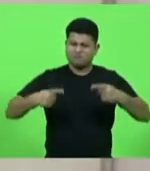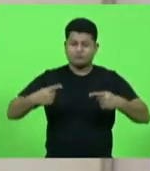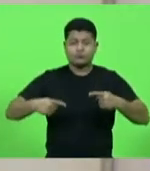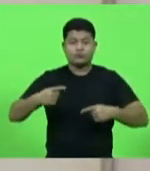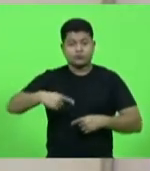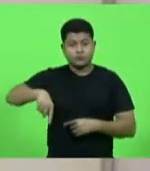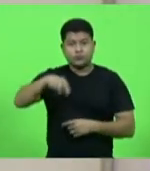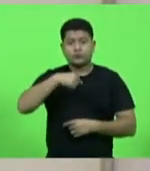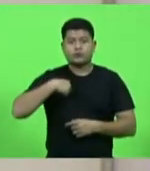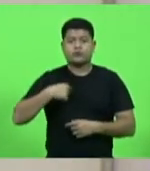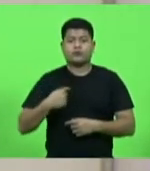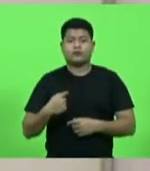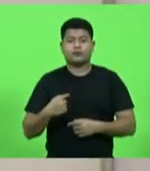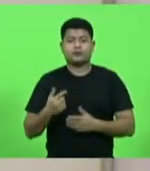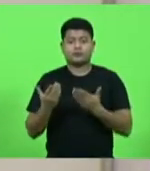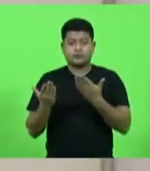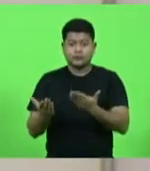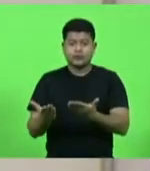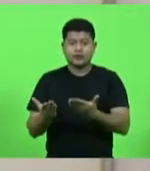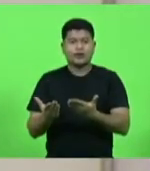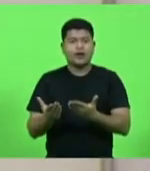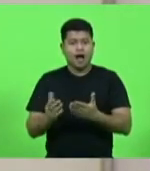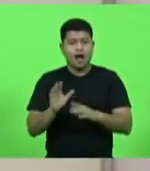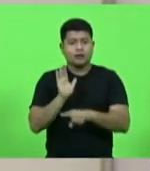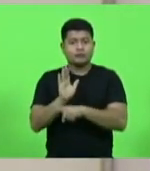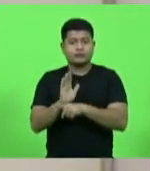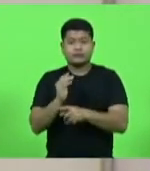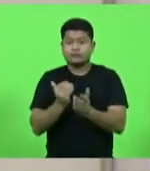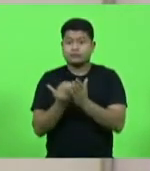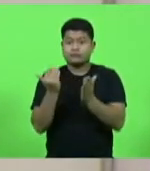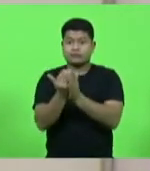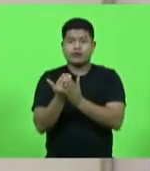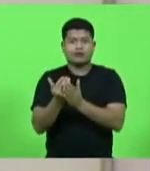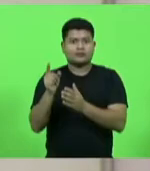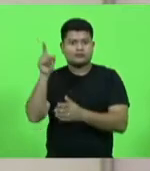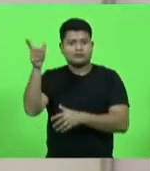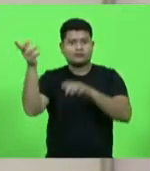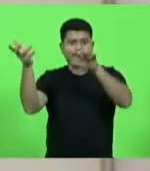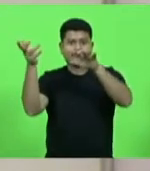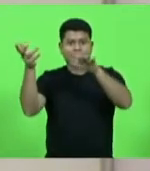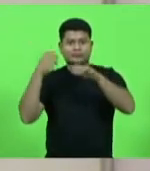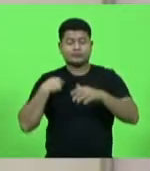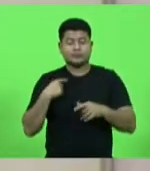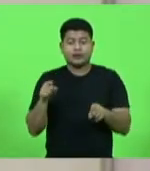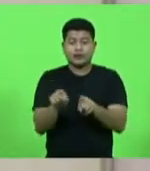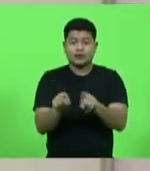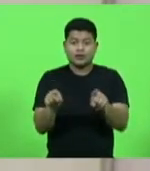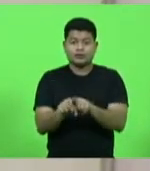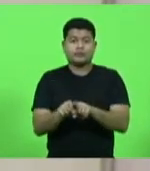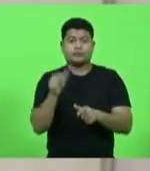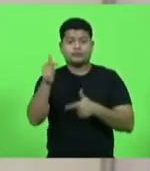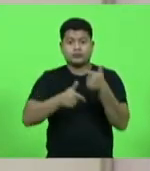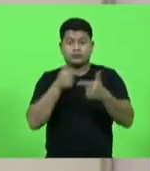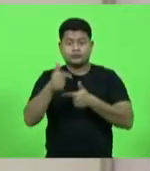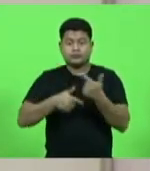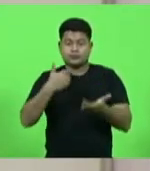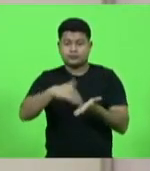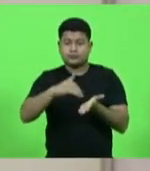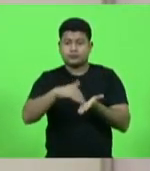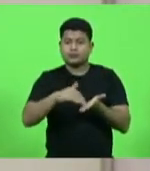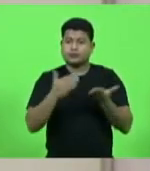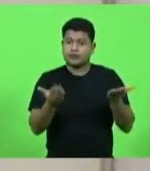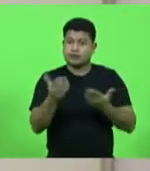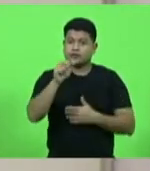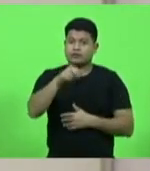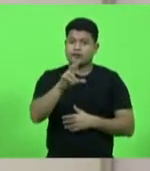vem fazendo mais até do que o Congresso Nacional, diga-se de passagem. E a questão também do trabalho do secretário André Motta, um